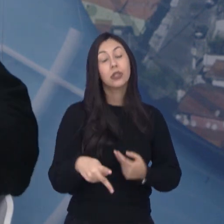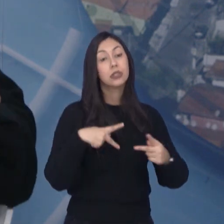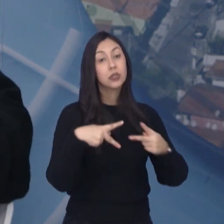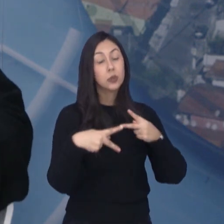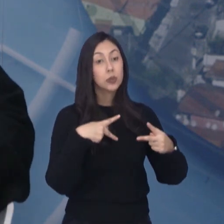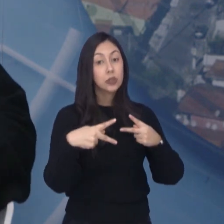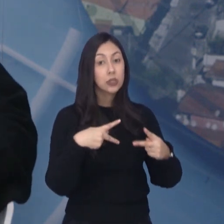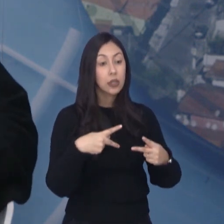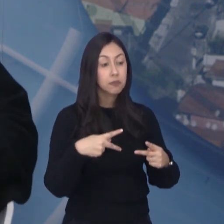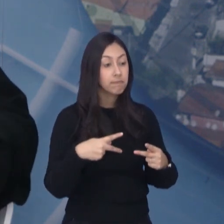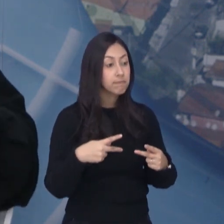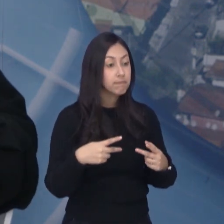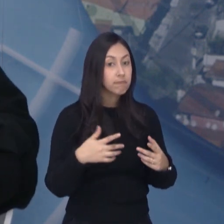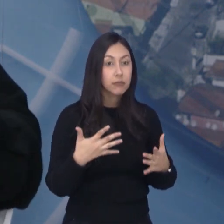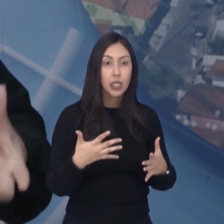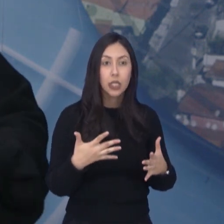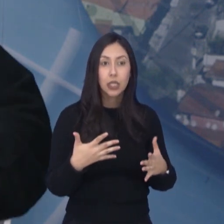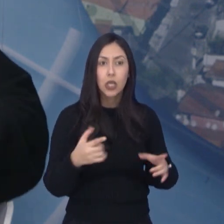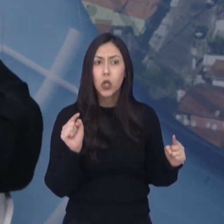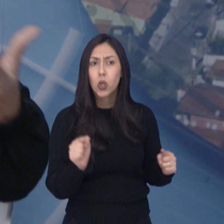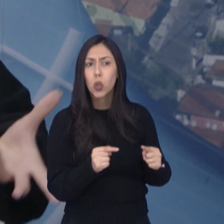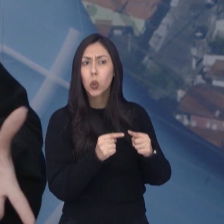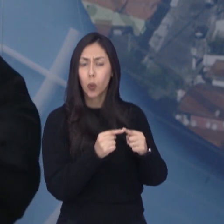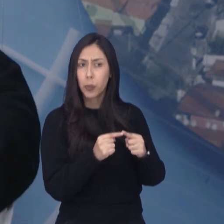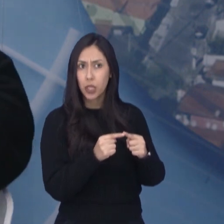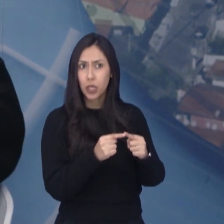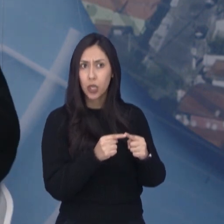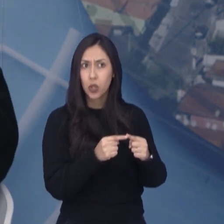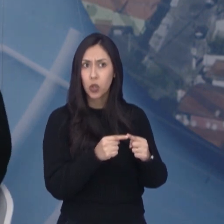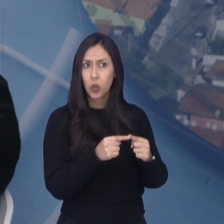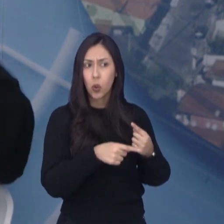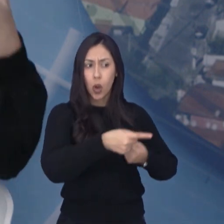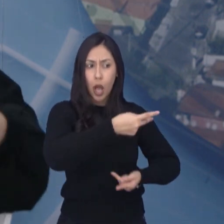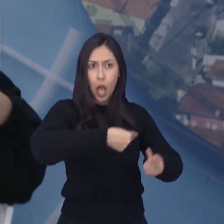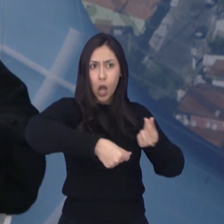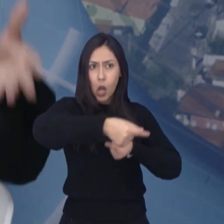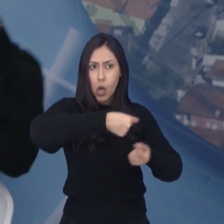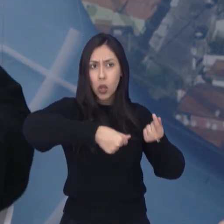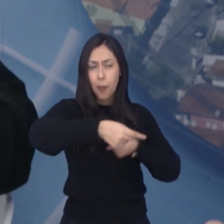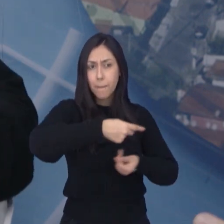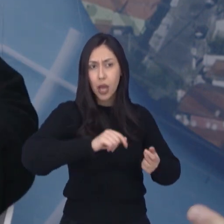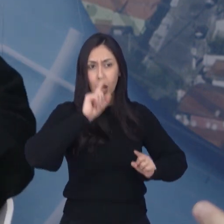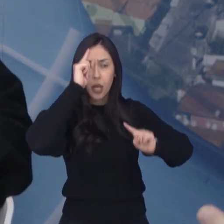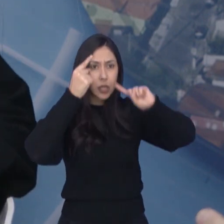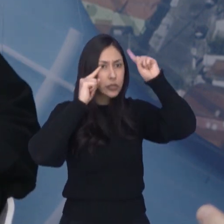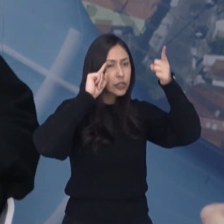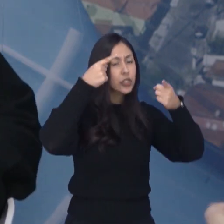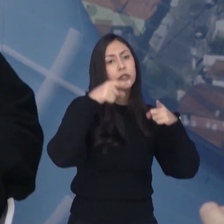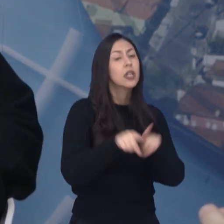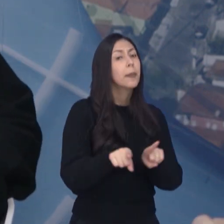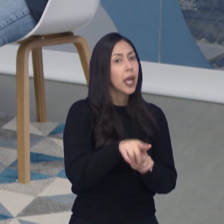ele se adequa no conceito de economia local, economia criativa. É um exemplo que a gente pode trazer também para a